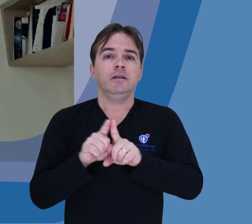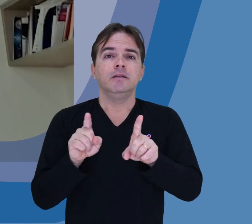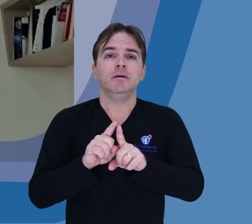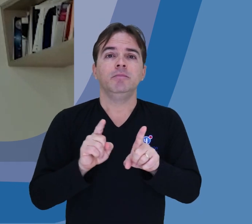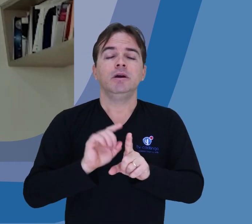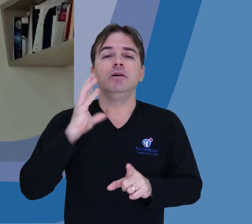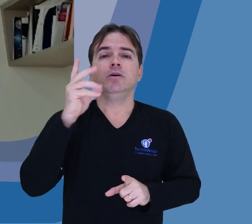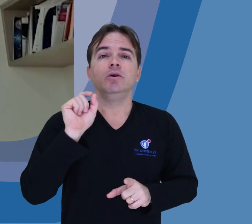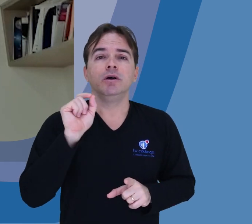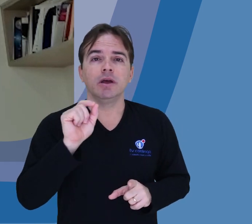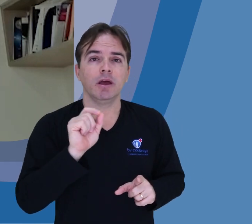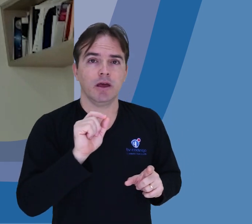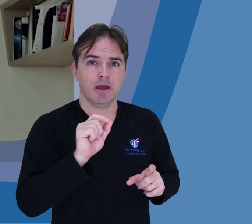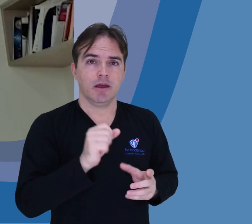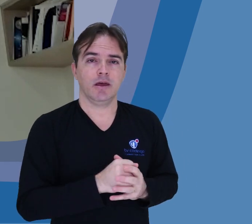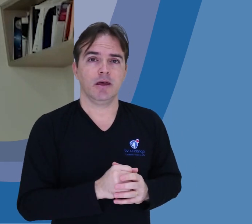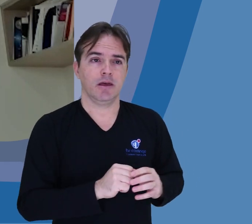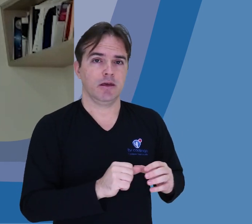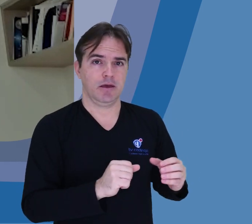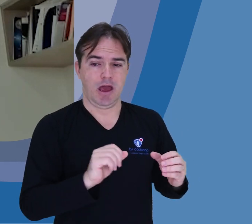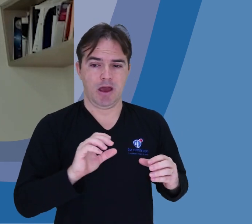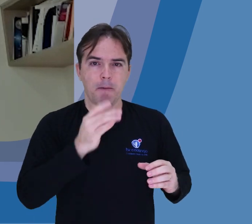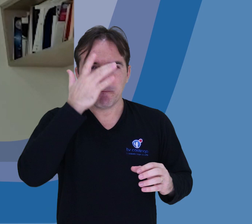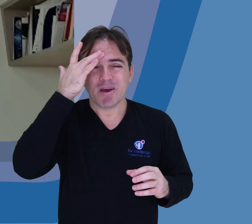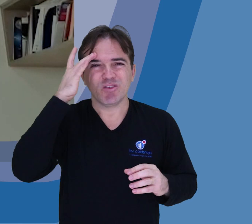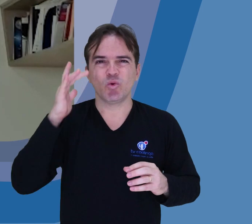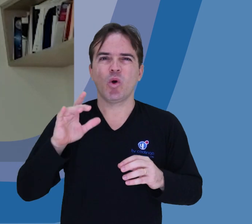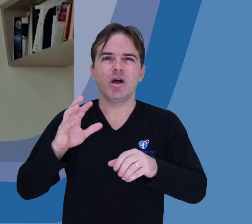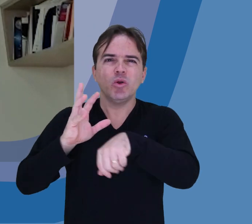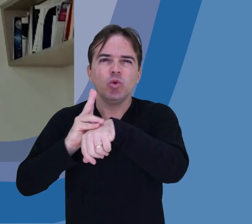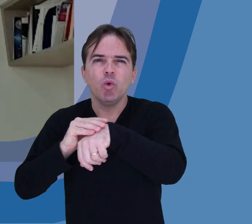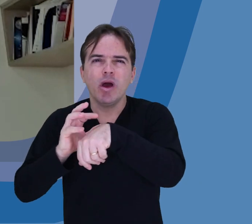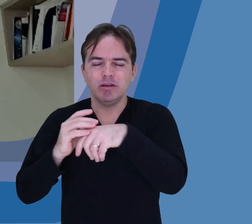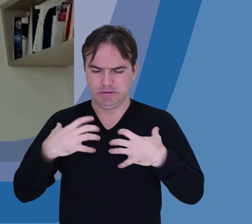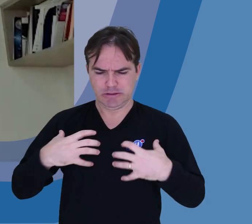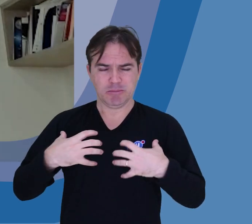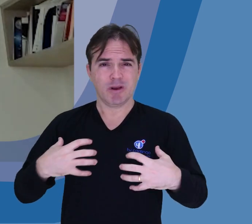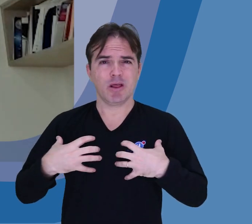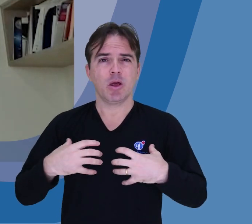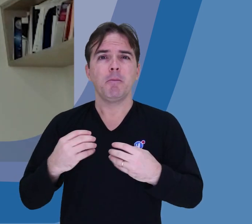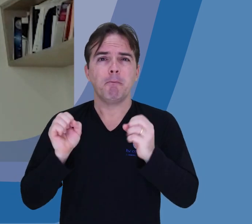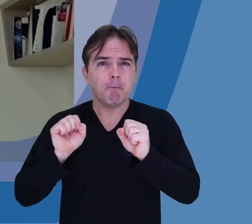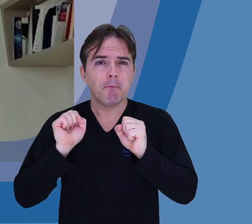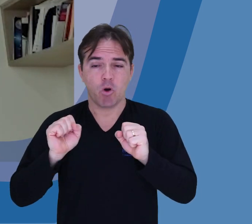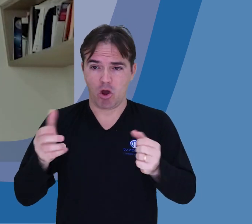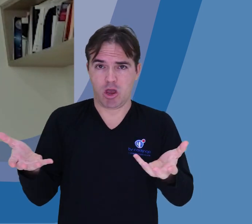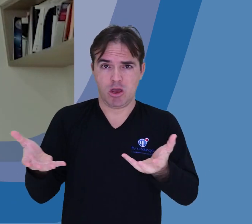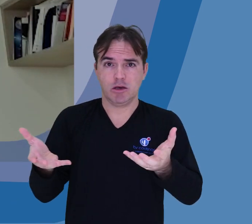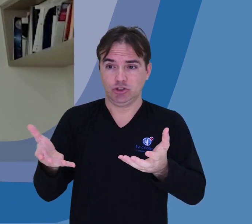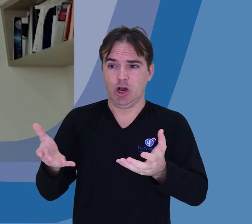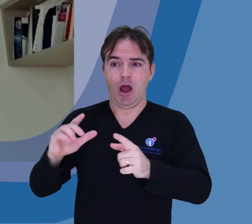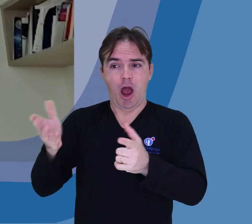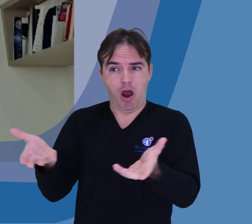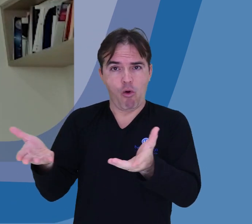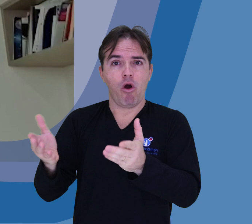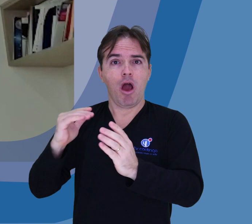aumento da proliferação de infecções respiratórios né tanta influência quanto essa nova esse novo coronavírus